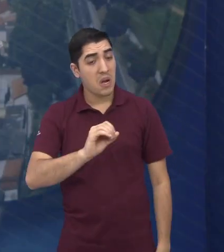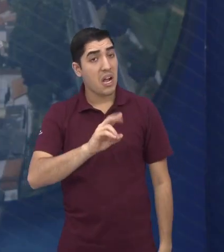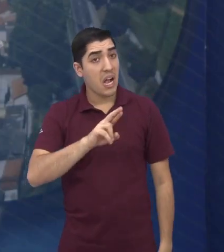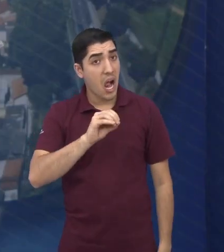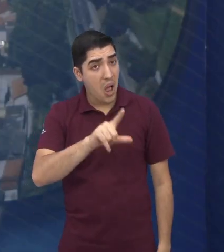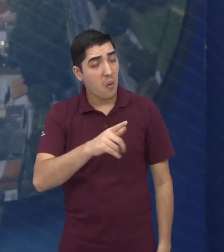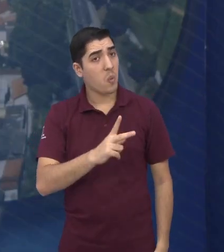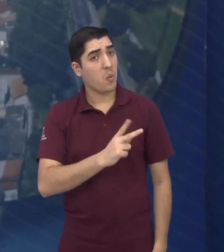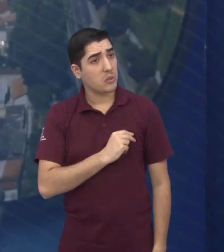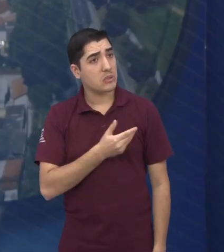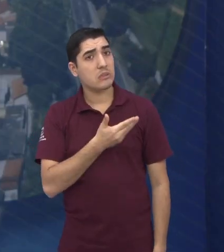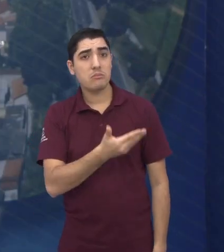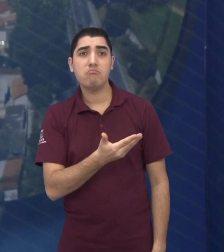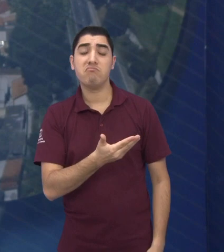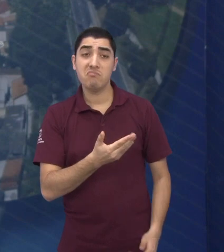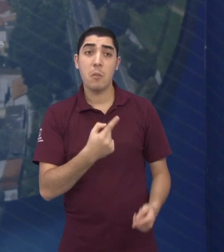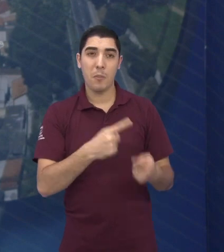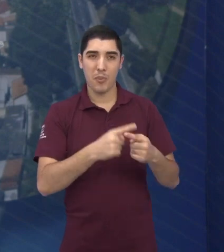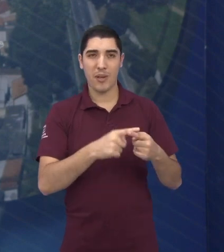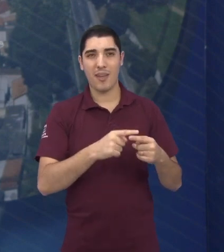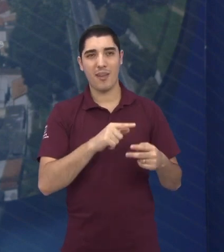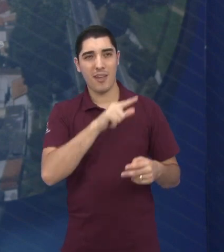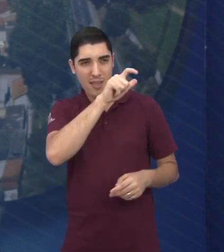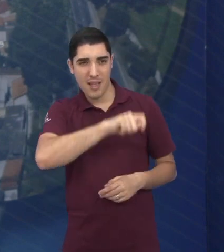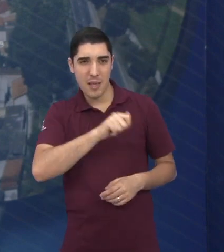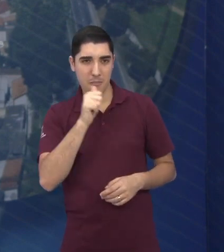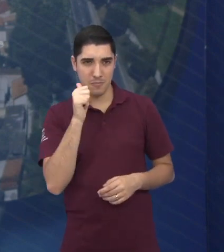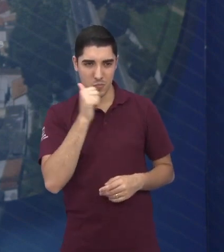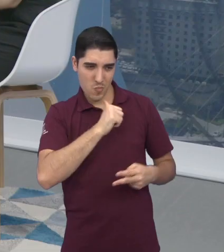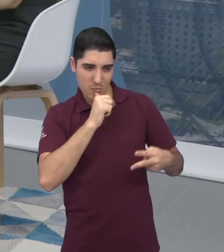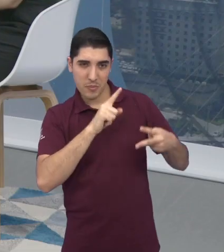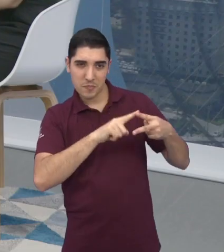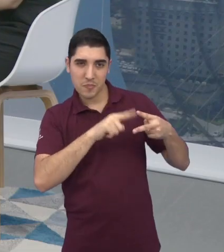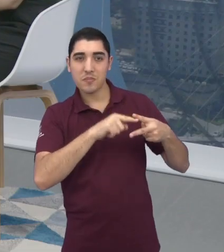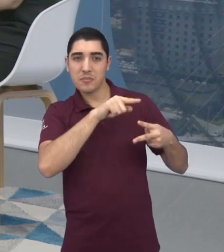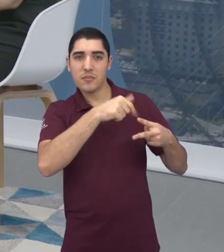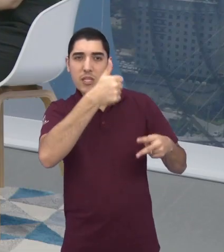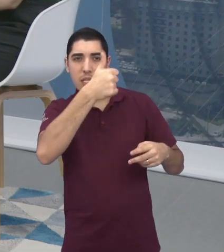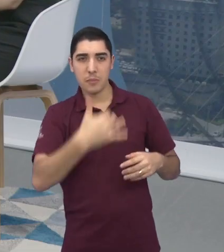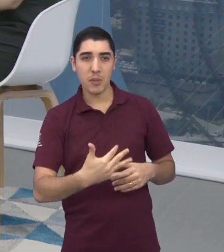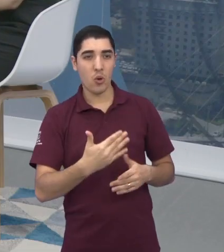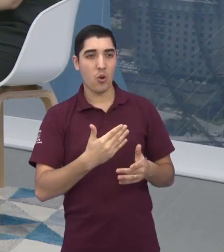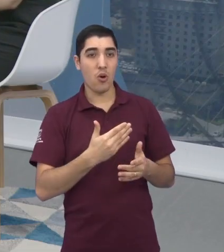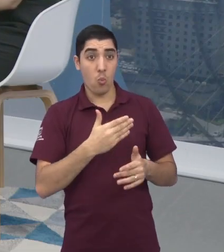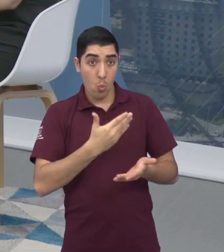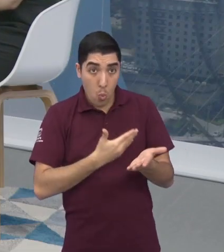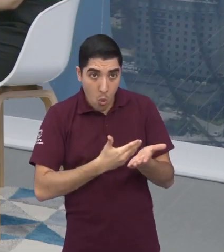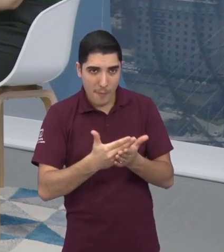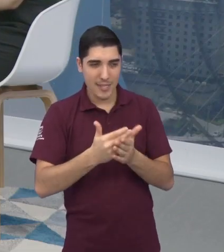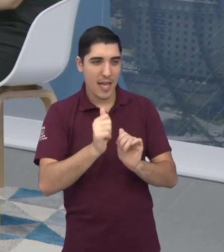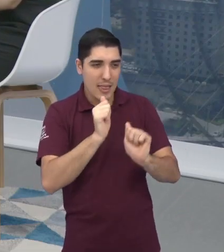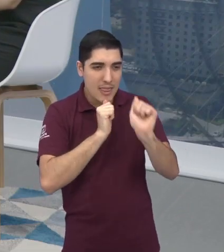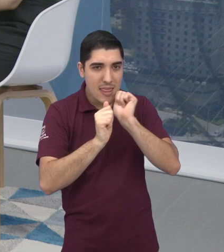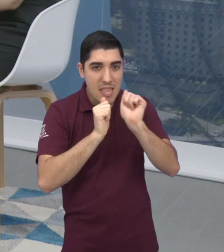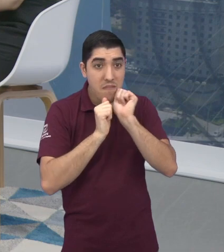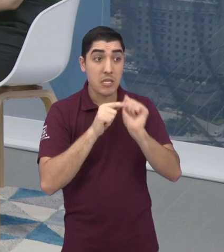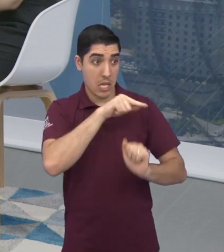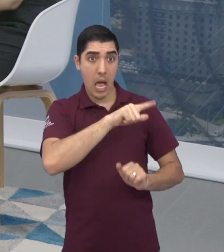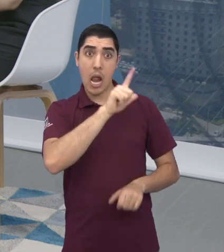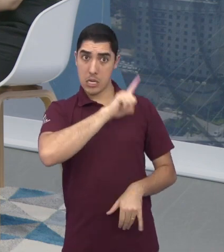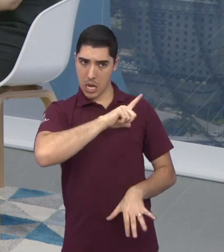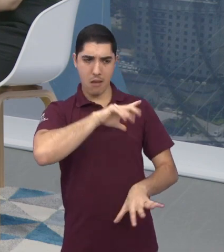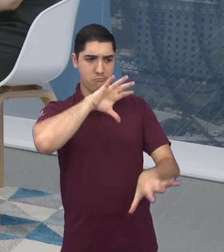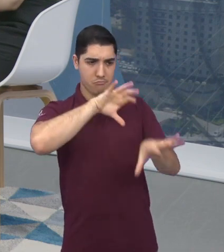Uma coisa que me chamou muito a atenção foi que uma das convidadas comentou que na hora de fazer entrevista de emprego, ela tem